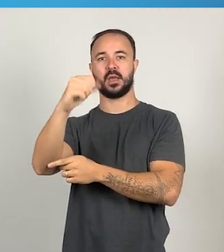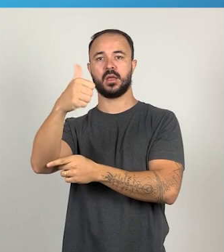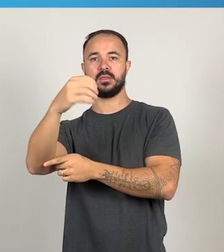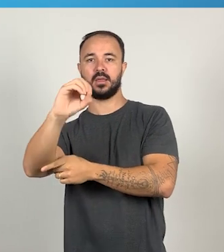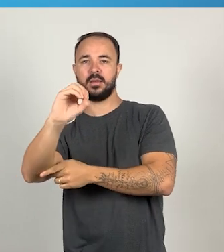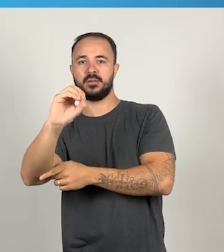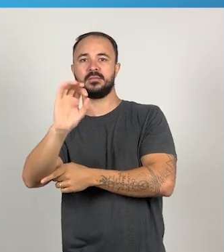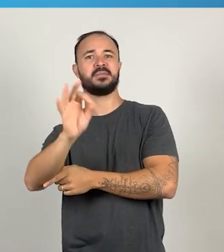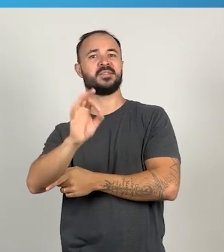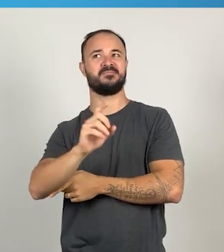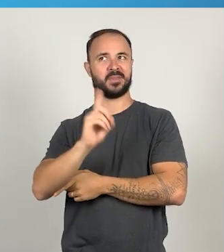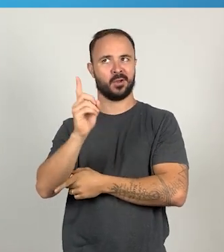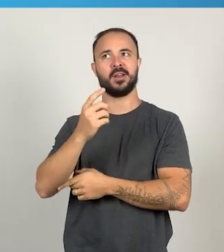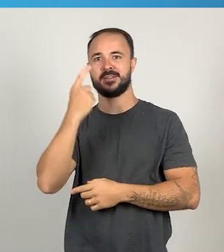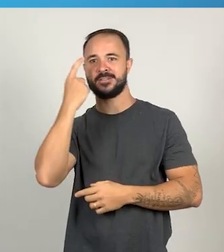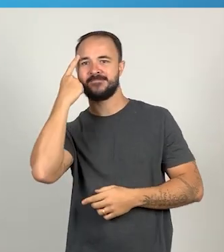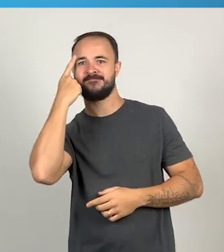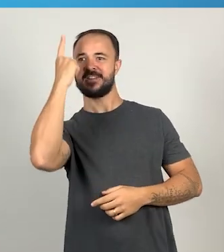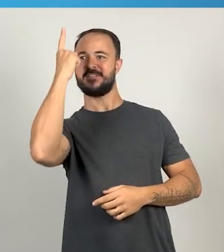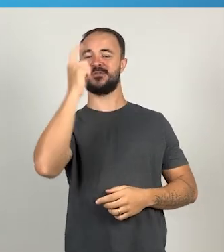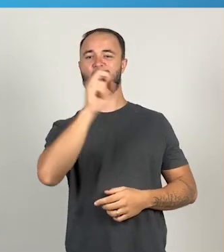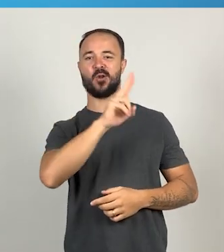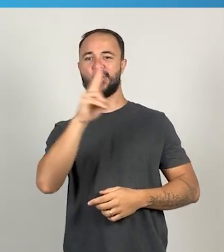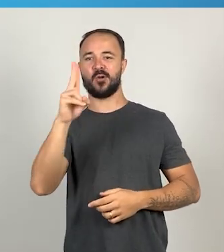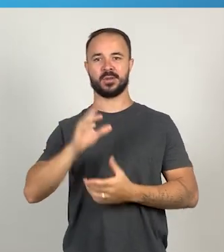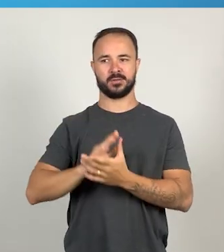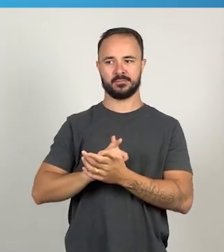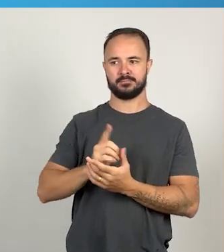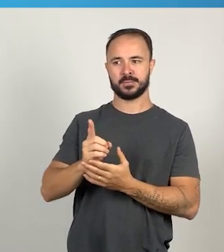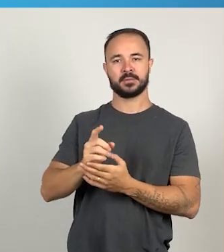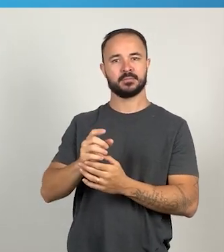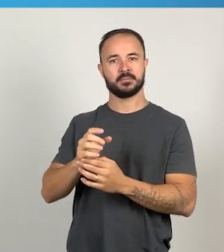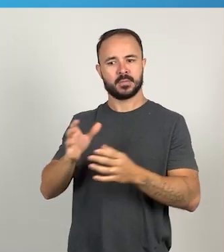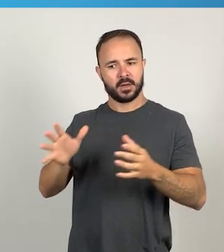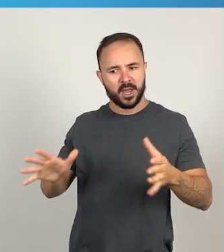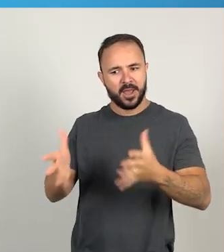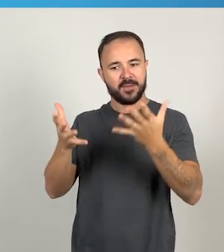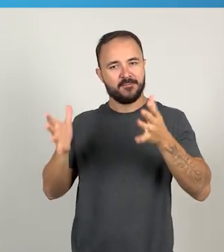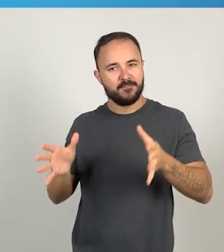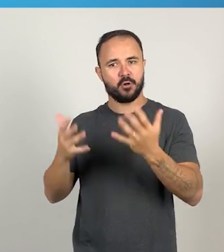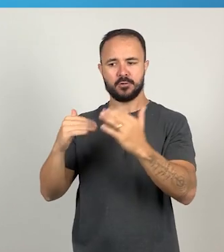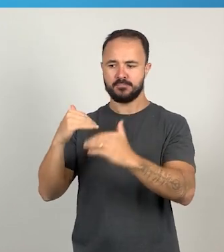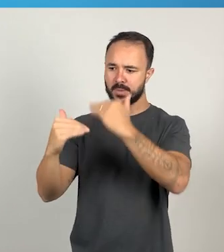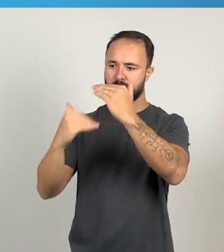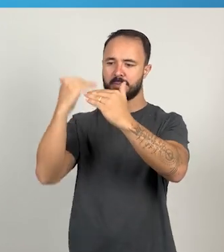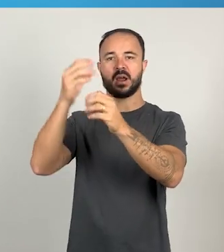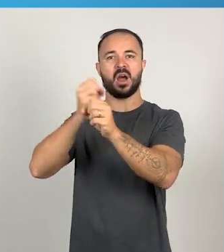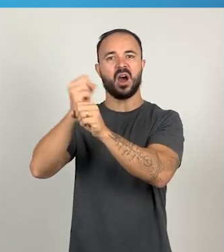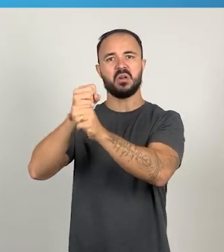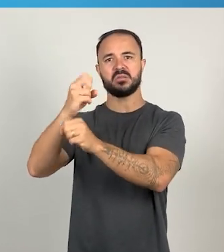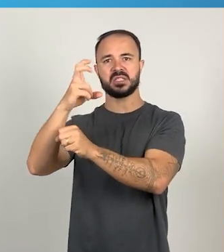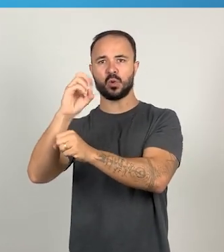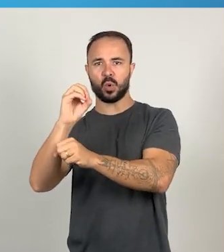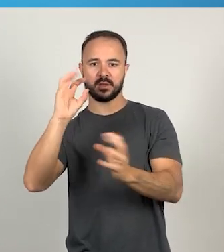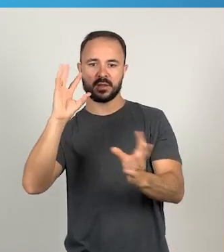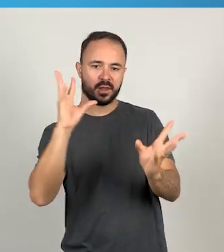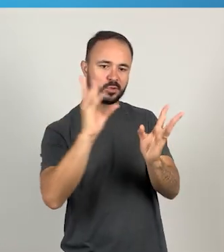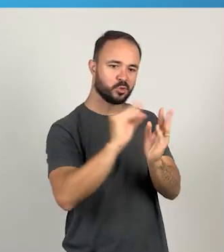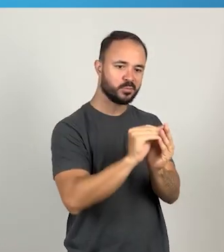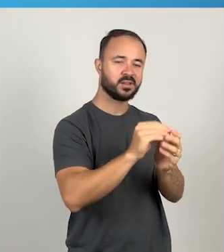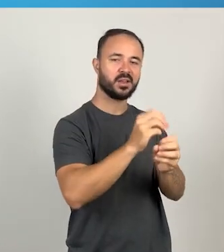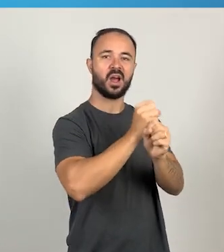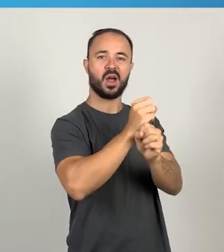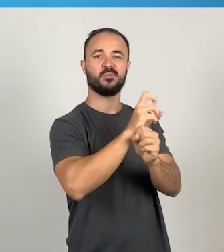promoveu isso no seu slogan, né, político, 50 anos em 5. Os planos de metas, a nova capital federal,